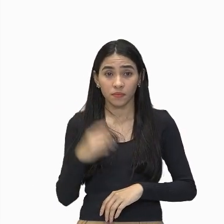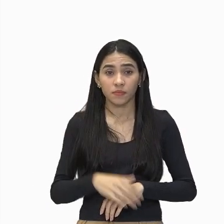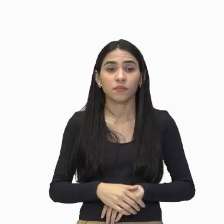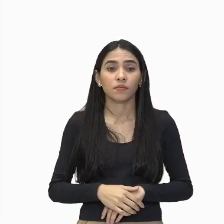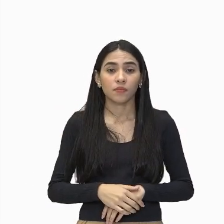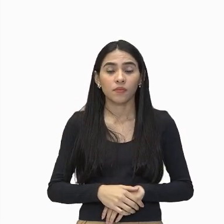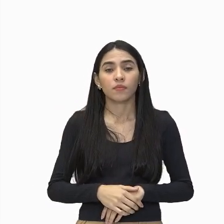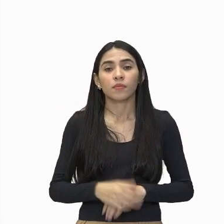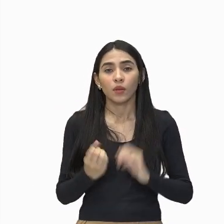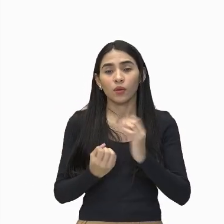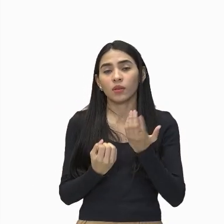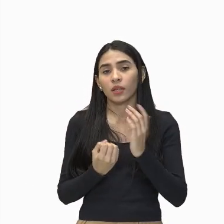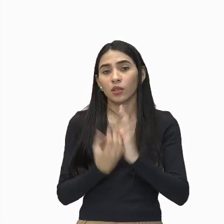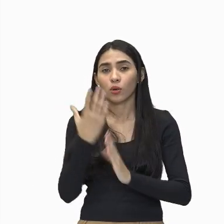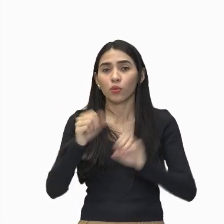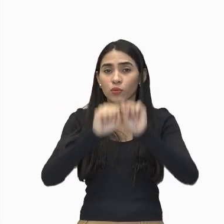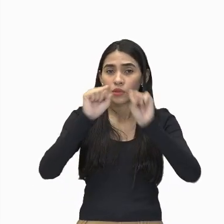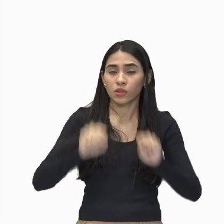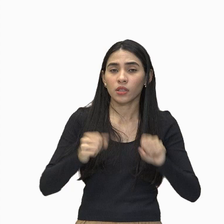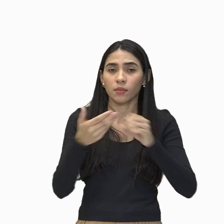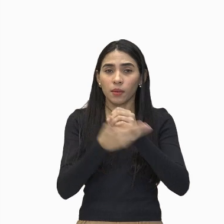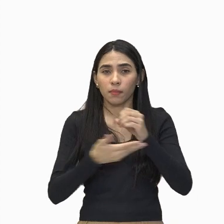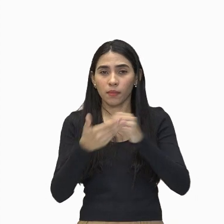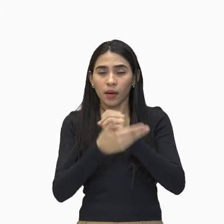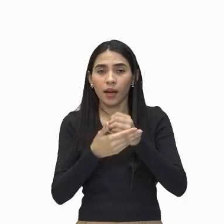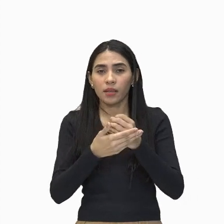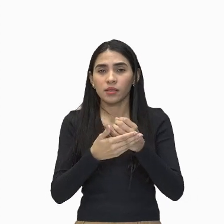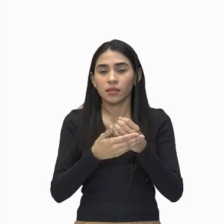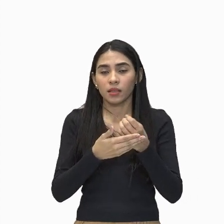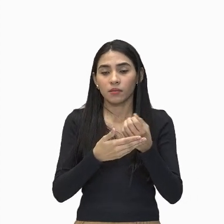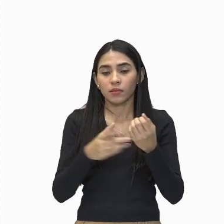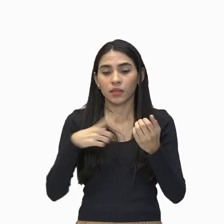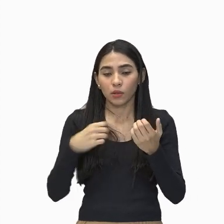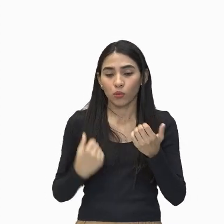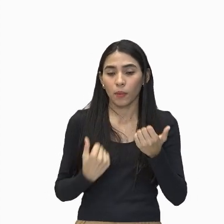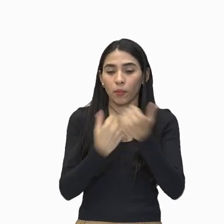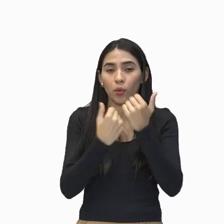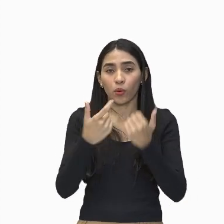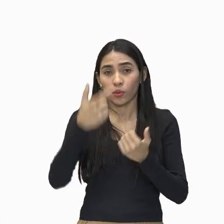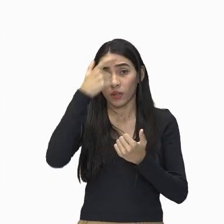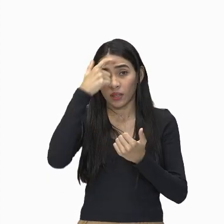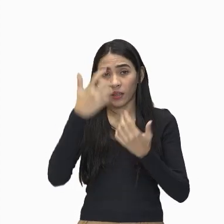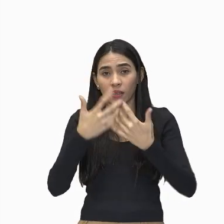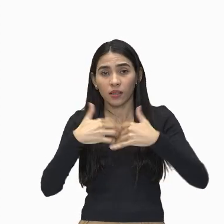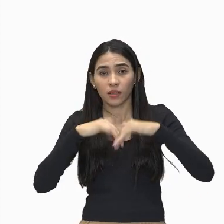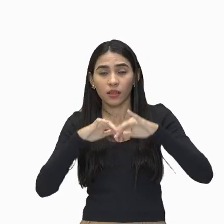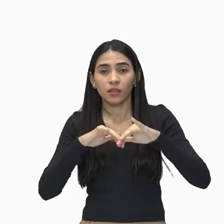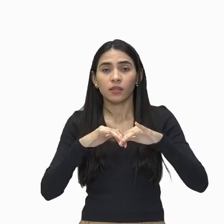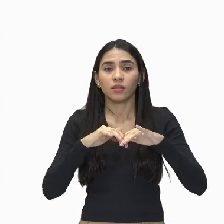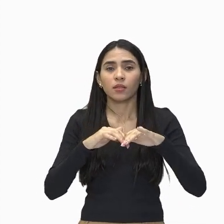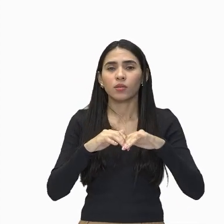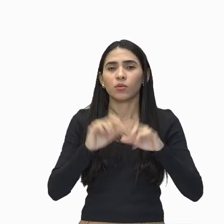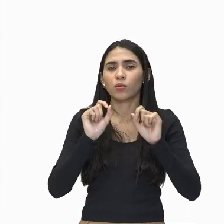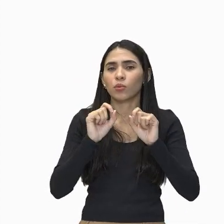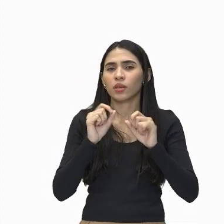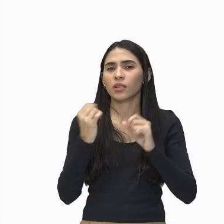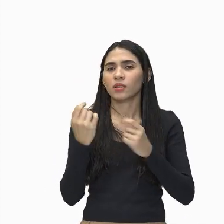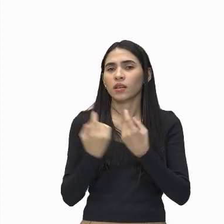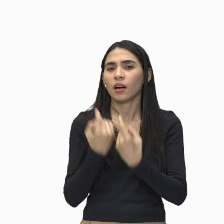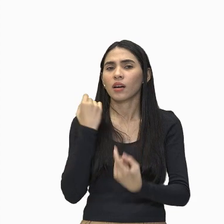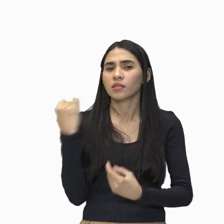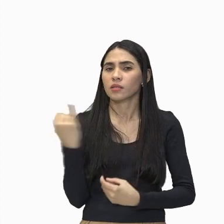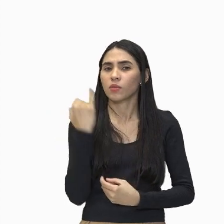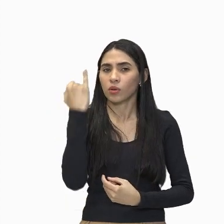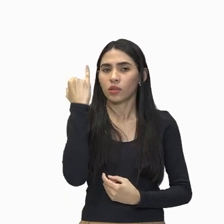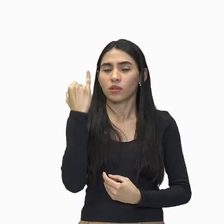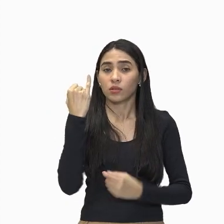Um sistema baseado muito na racionalidade, onde o que era importante? Que o